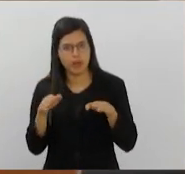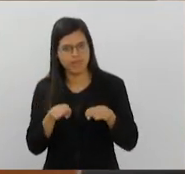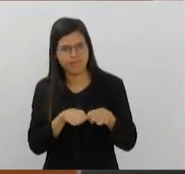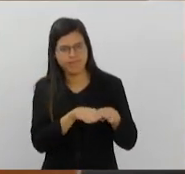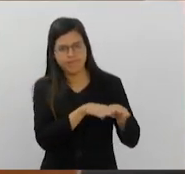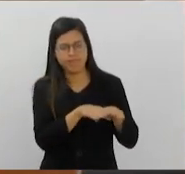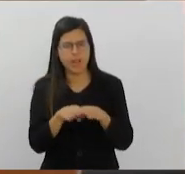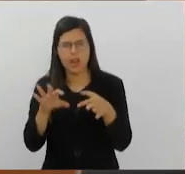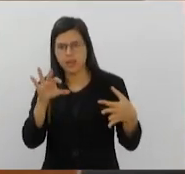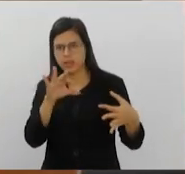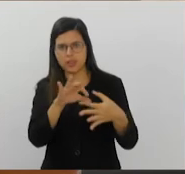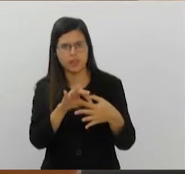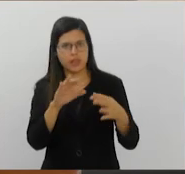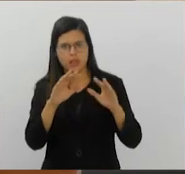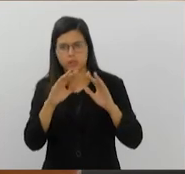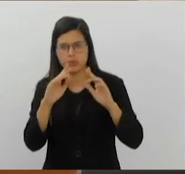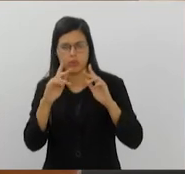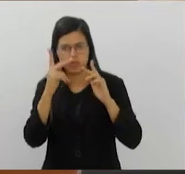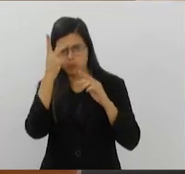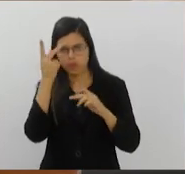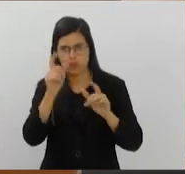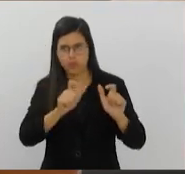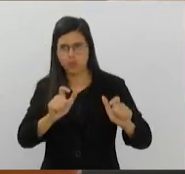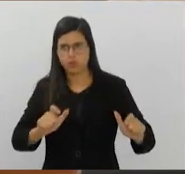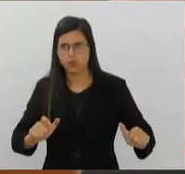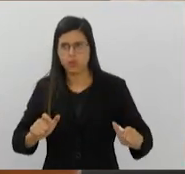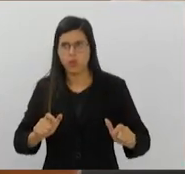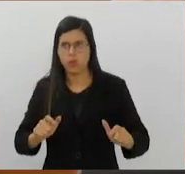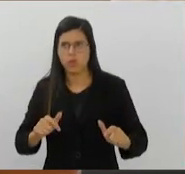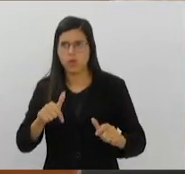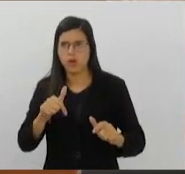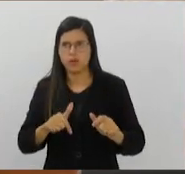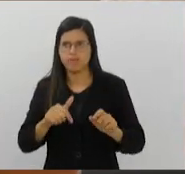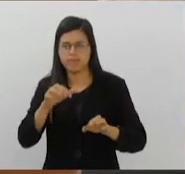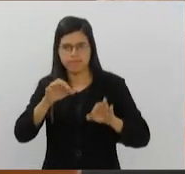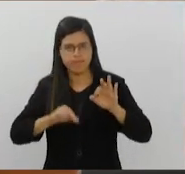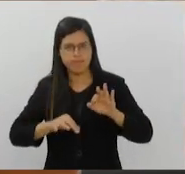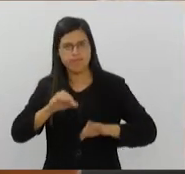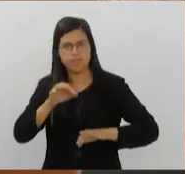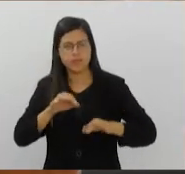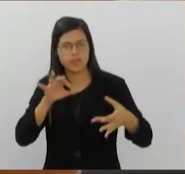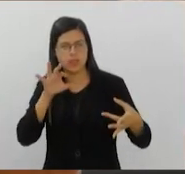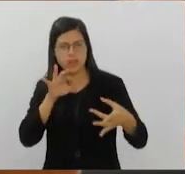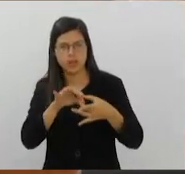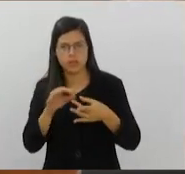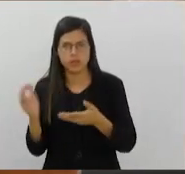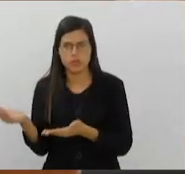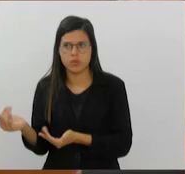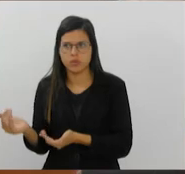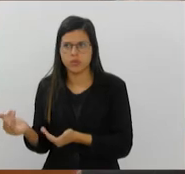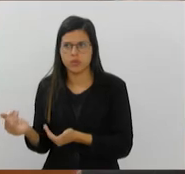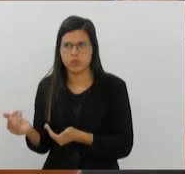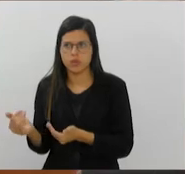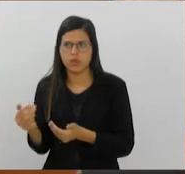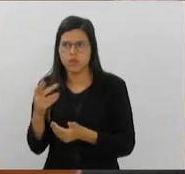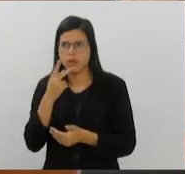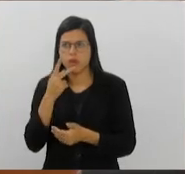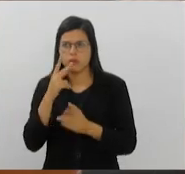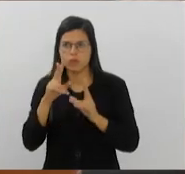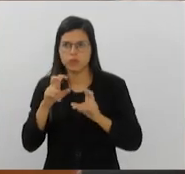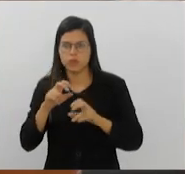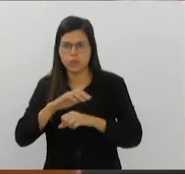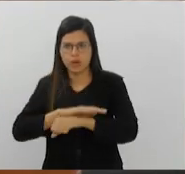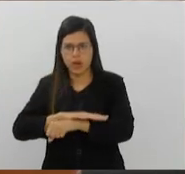um arcabouço jurídico que vai ser aplicado para essa juventude. E quero ressaltar sobre o racismo